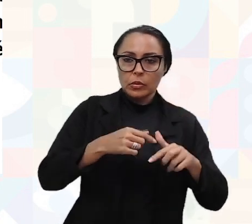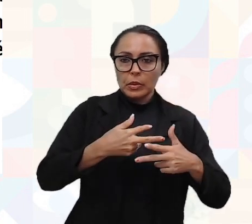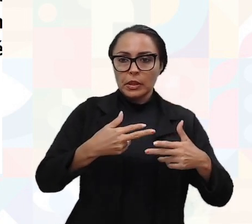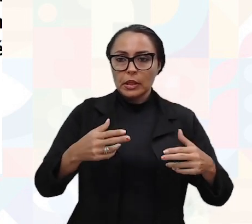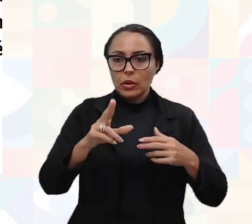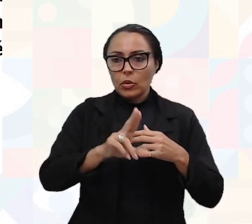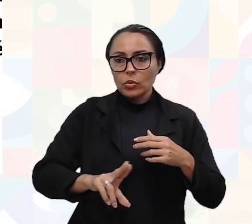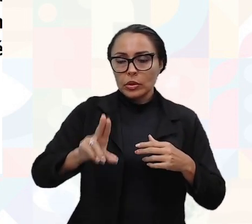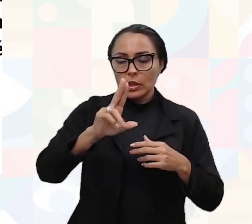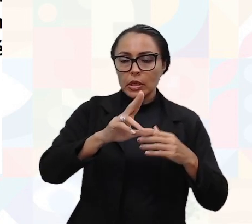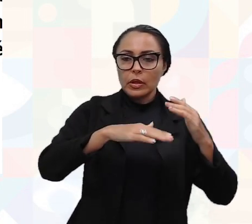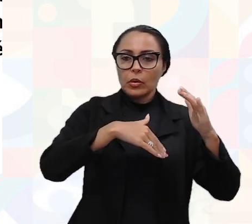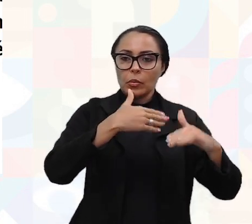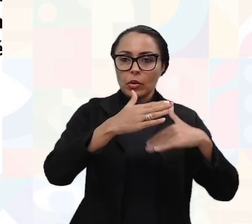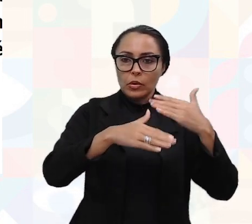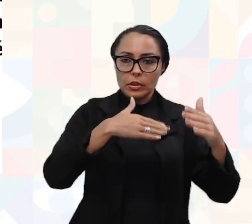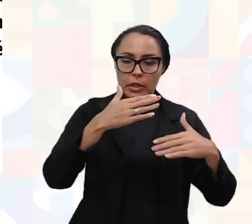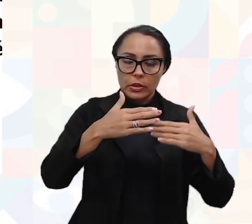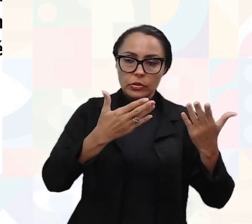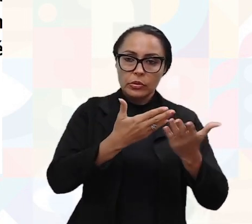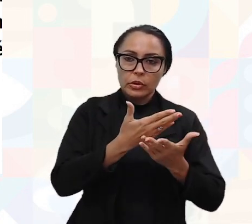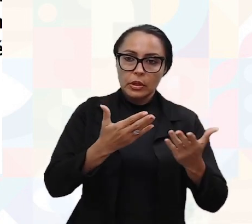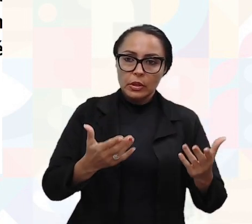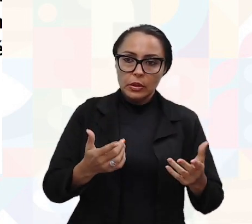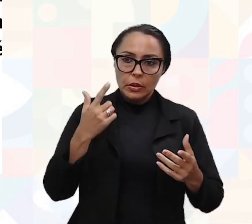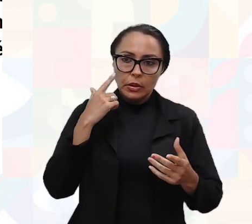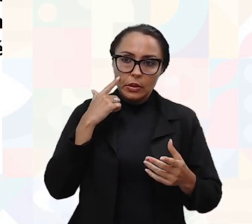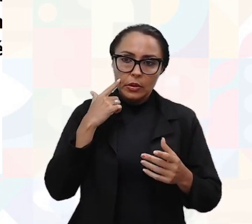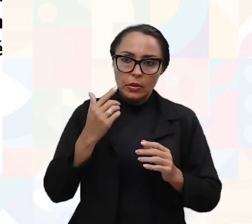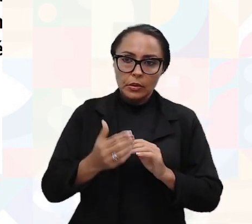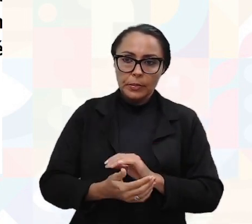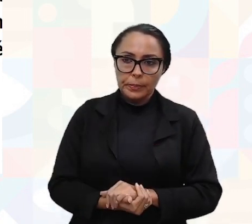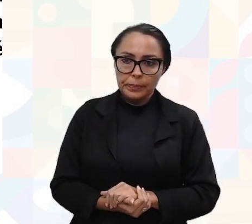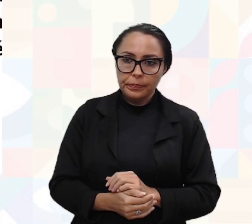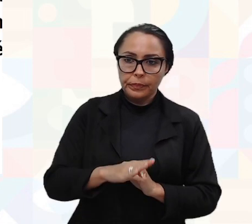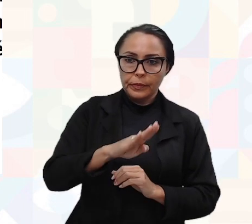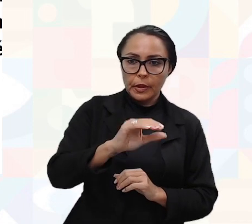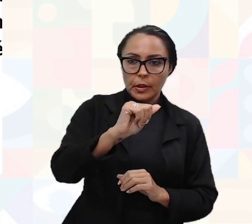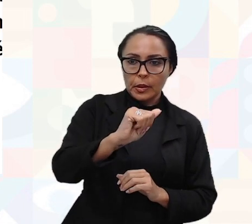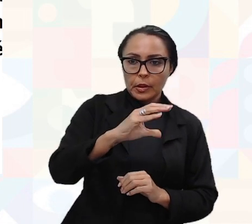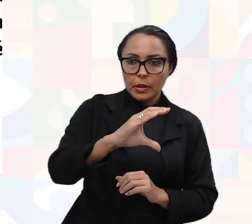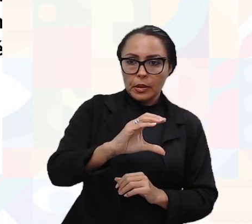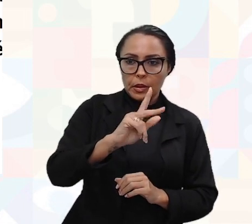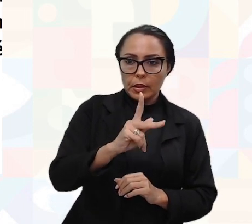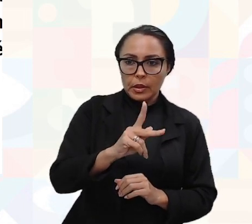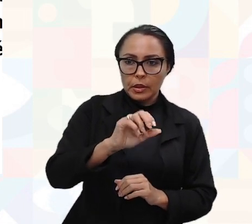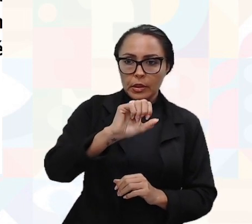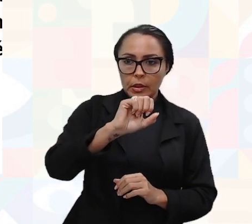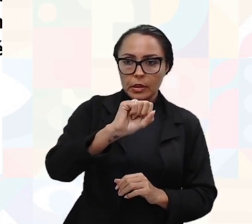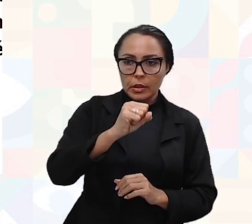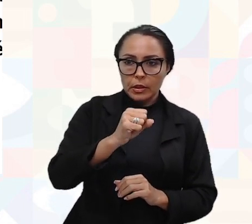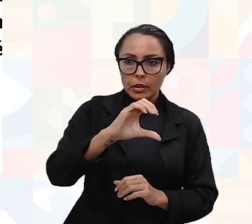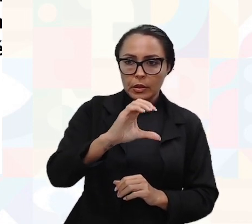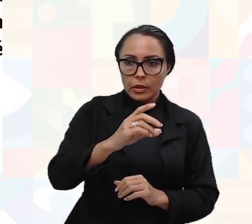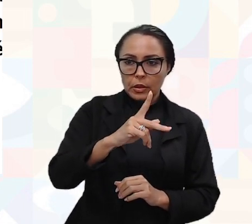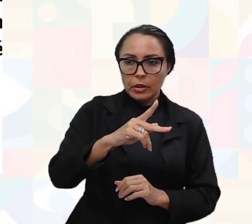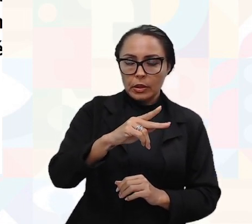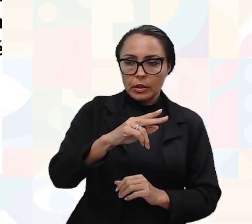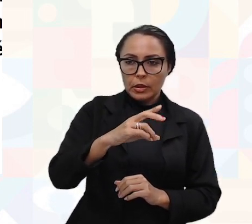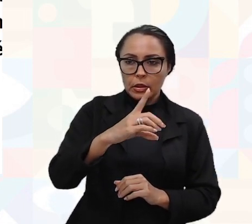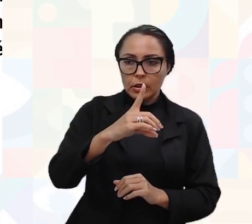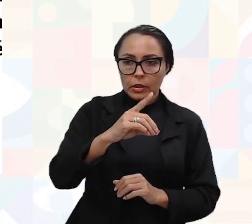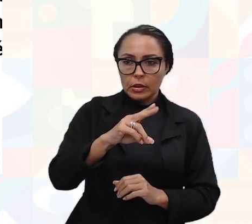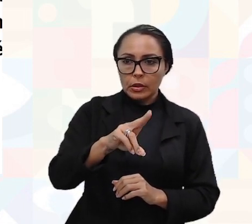Utilize o processo de programação para trás, ou backscheduling, que leva em conta o tempo necessário para a conclusão de cada estágio do